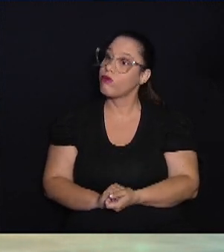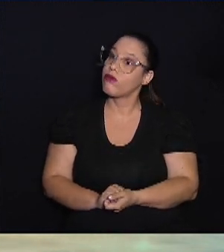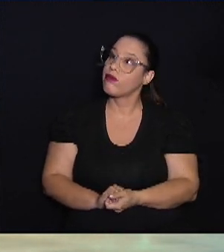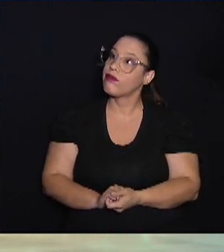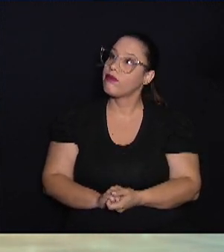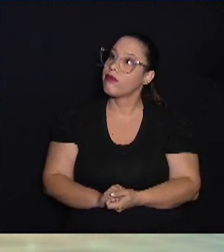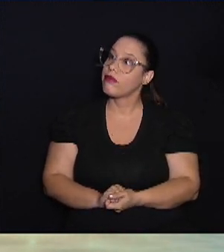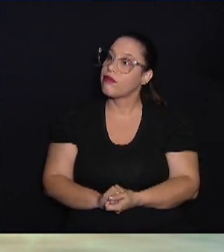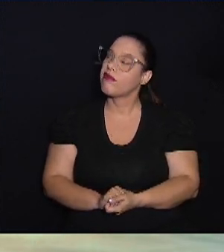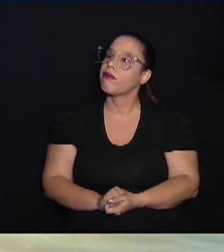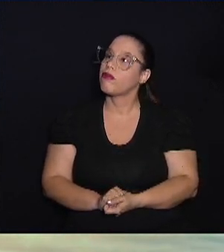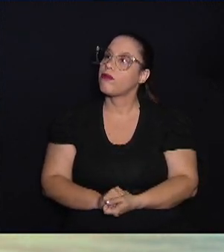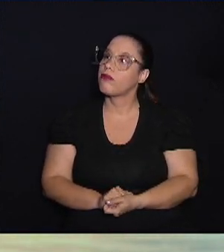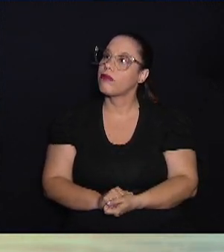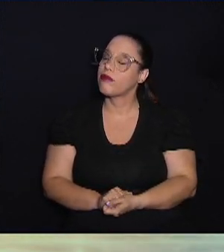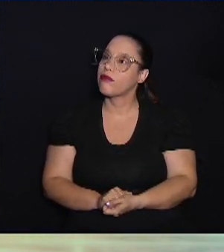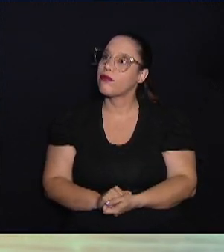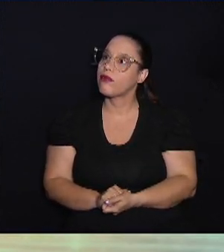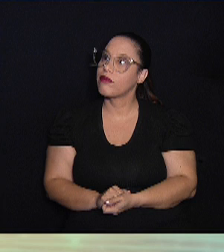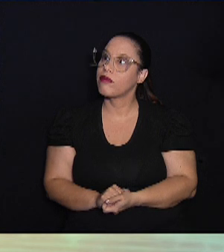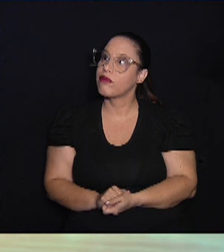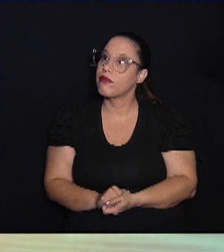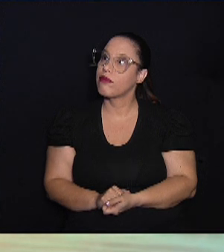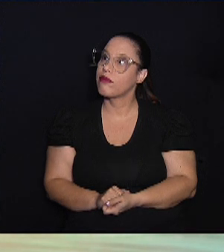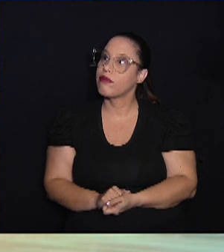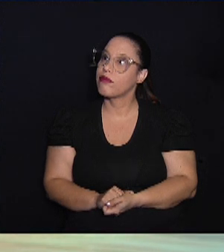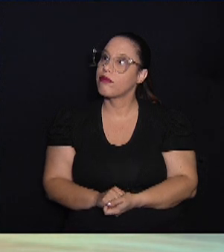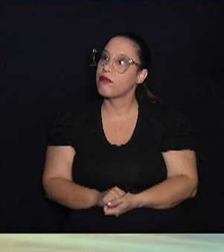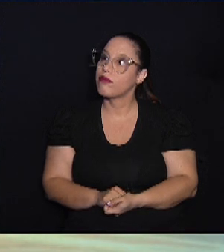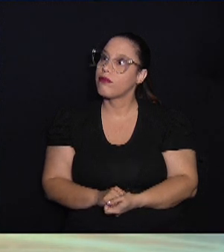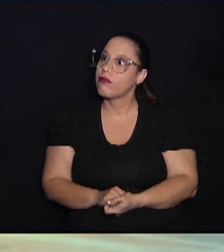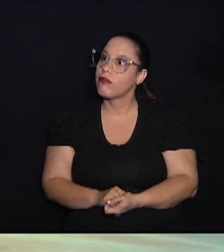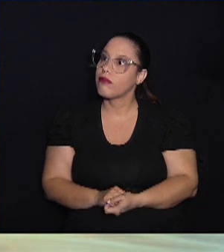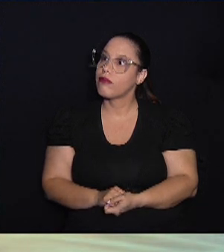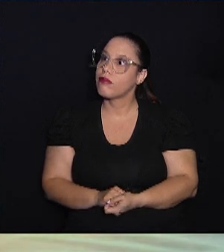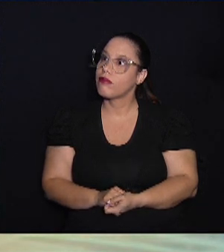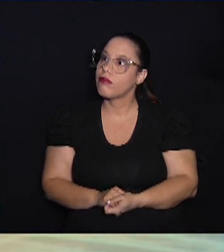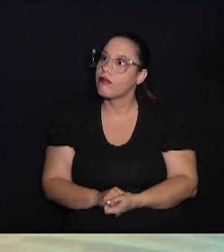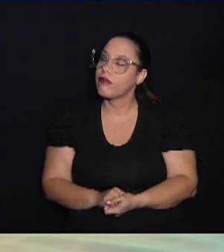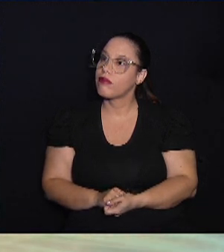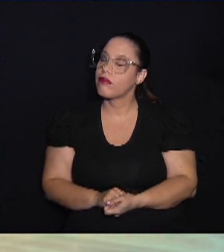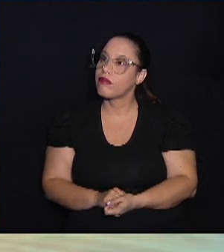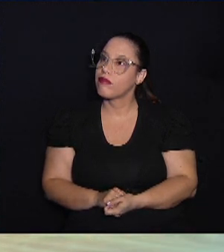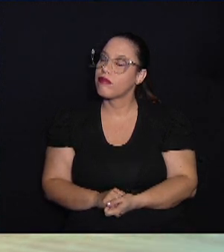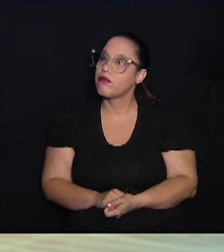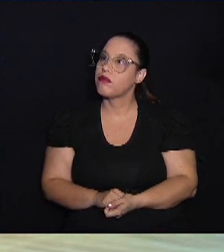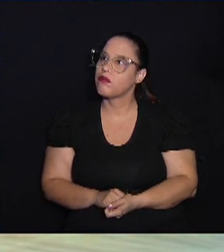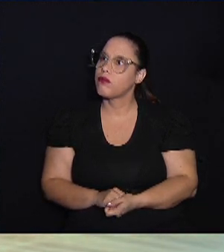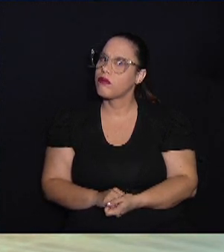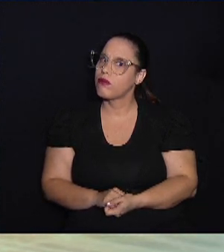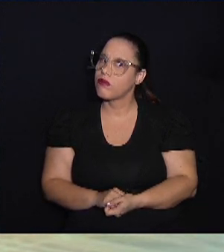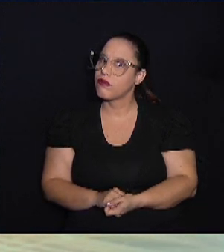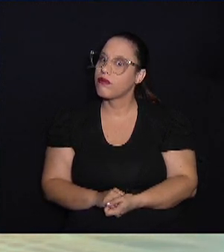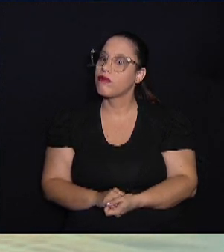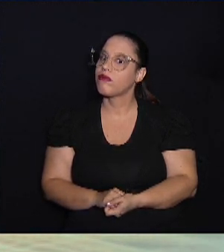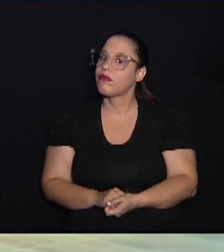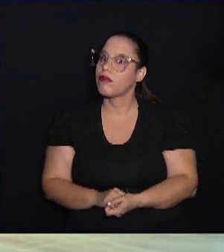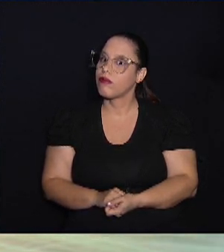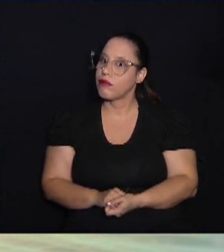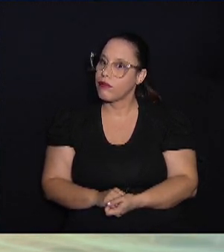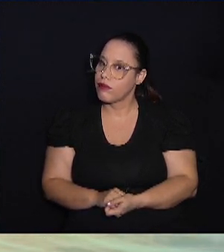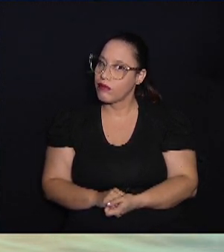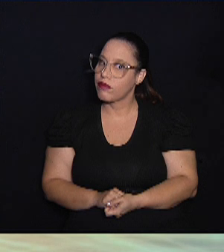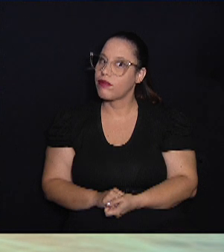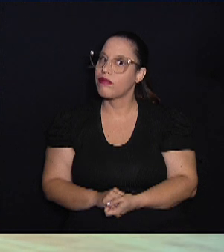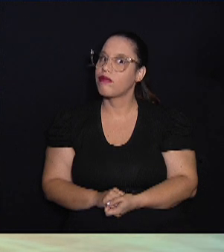frios, atendente de cafeteria, auxiliar administrativo. Esta vaga é exclusiva para pessoas